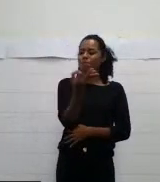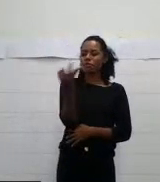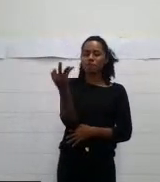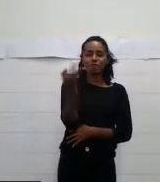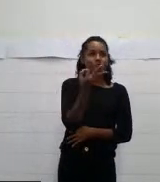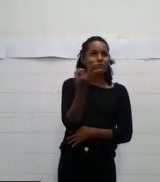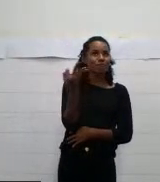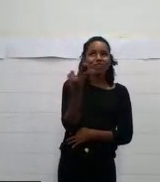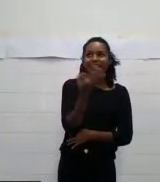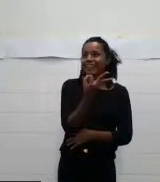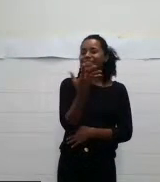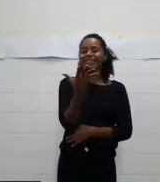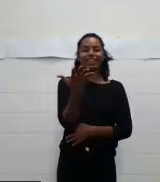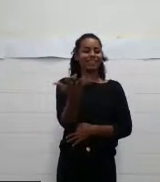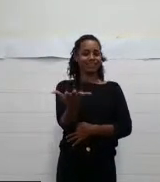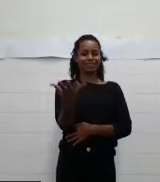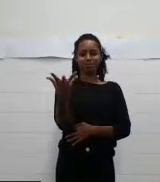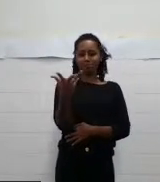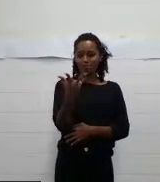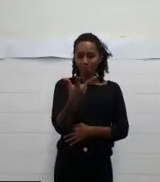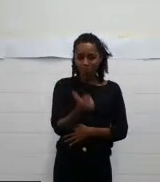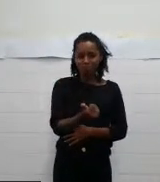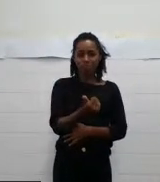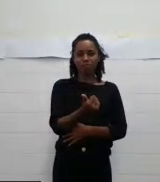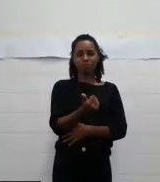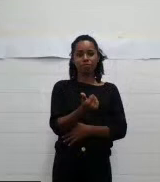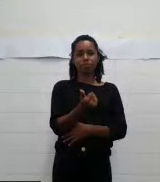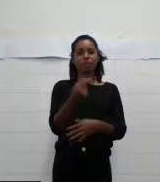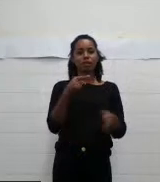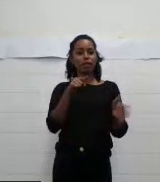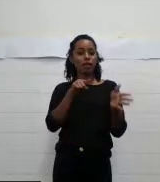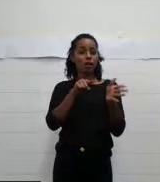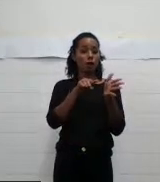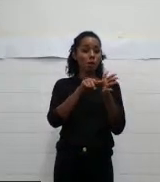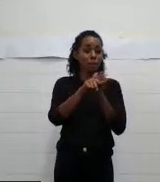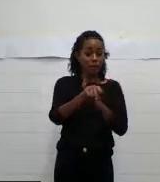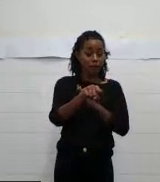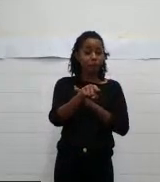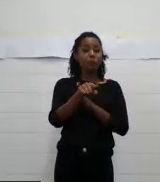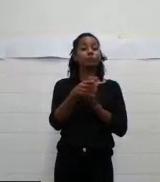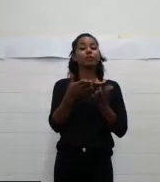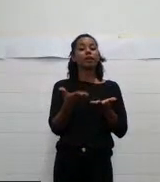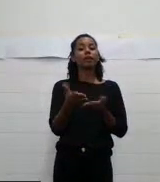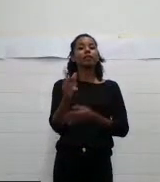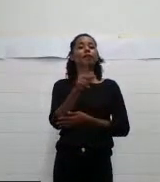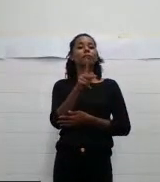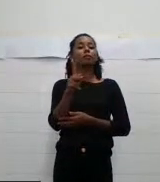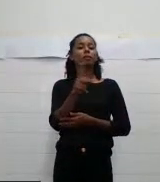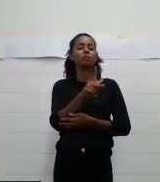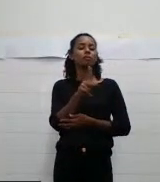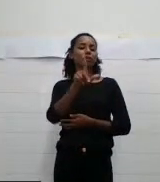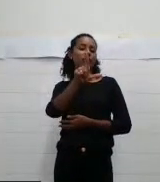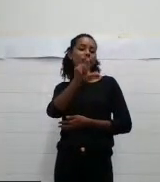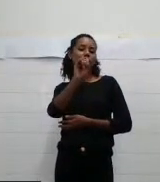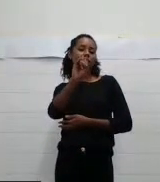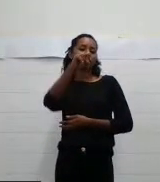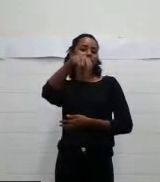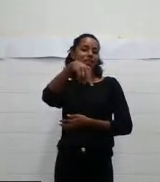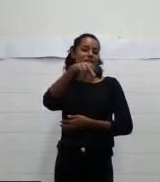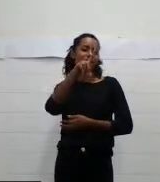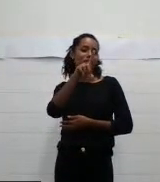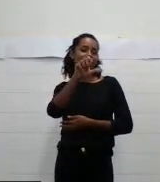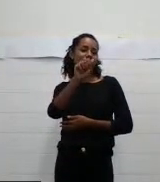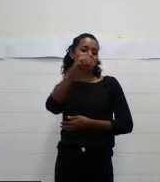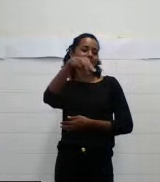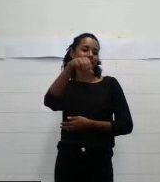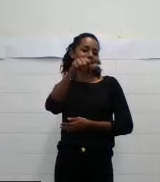fala daí da Flávia. Bom, e a pergunta, Rose, para você, é da professora Lindamar. Ela queria que você explicasse